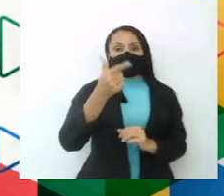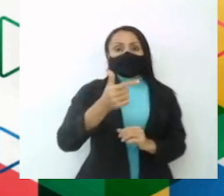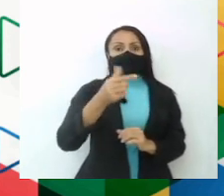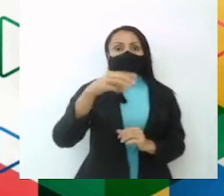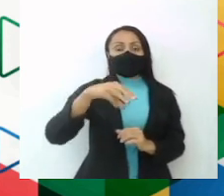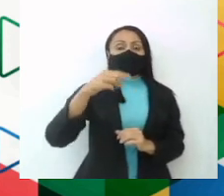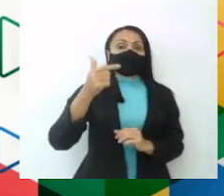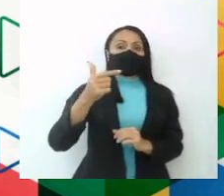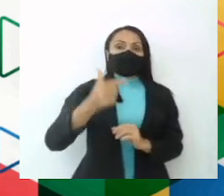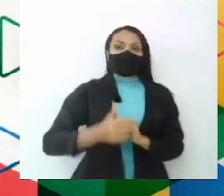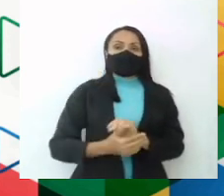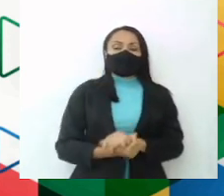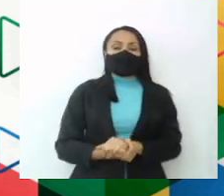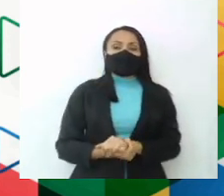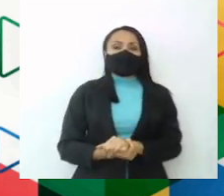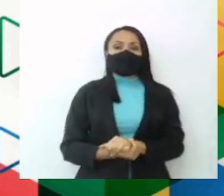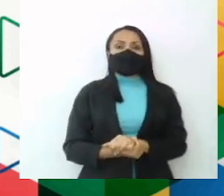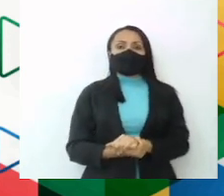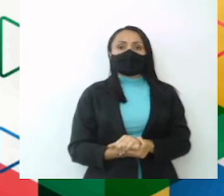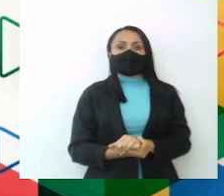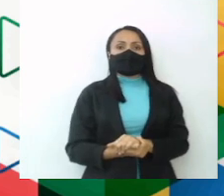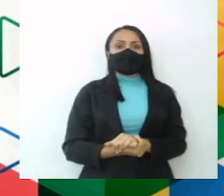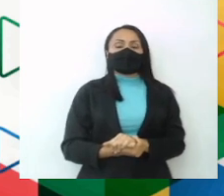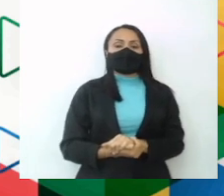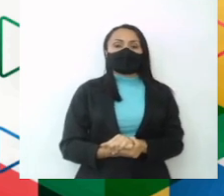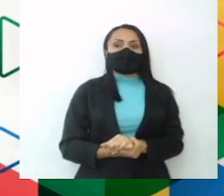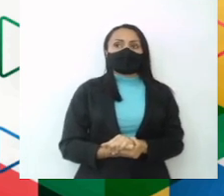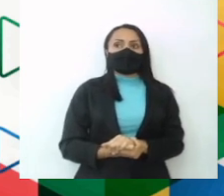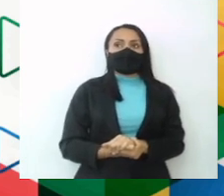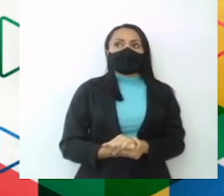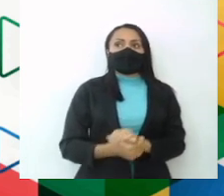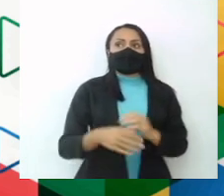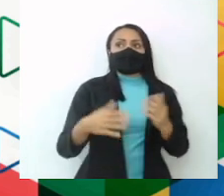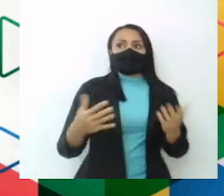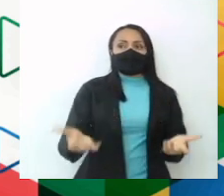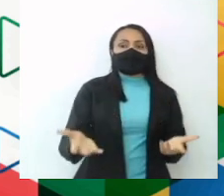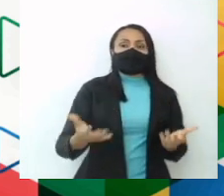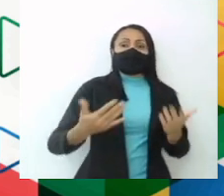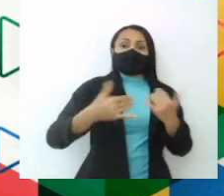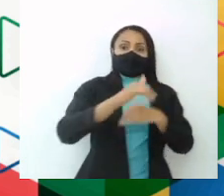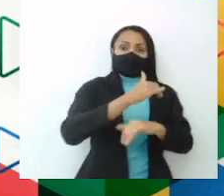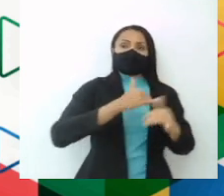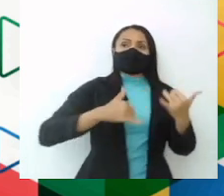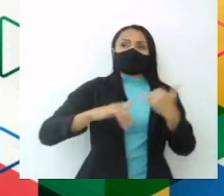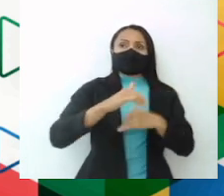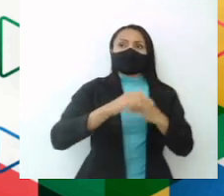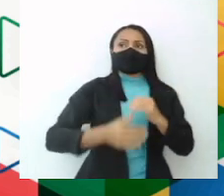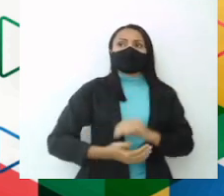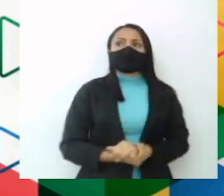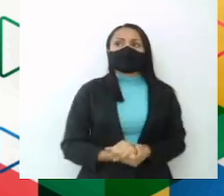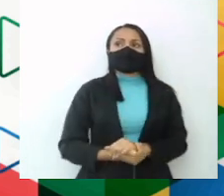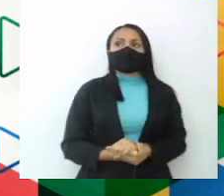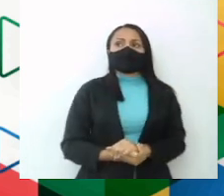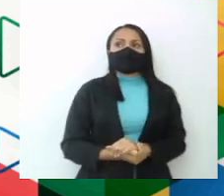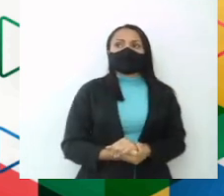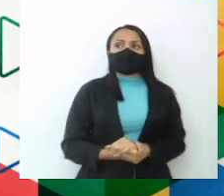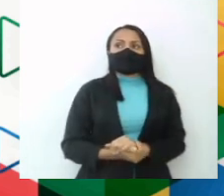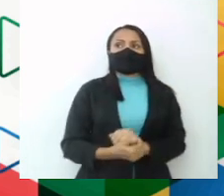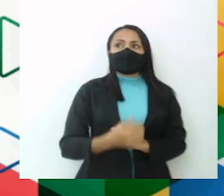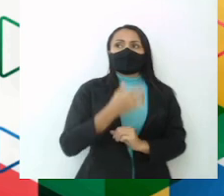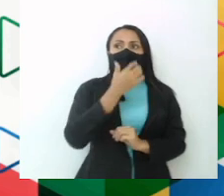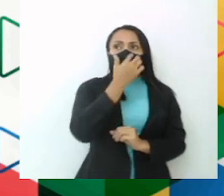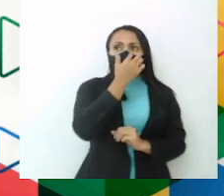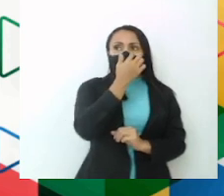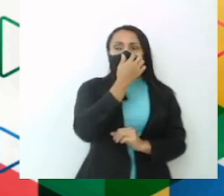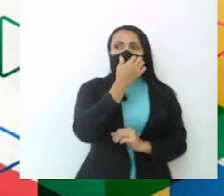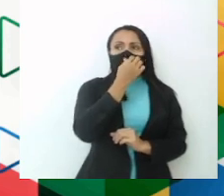quadrados, e a potência, a energia produzida. Então, está aqui, a